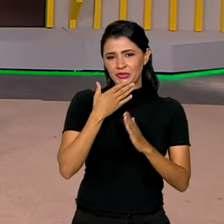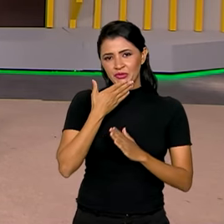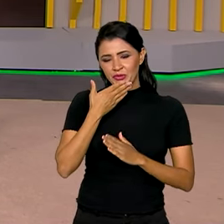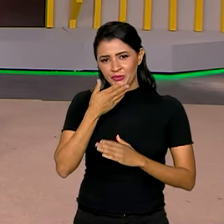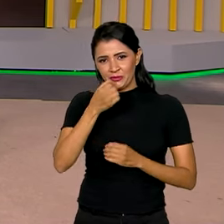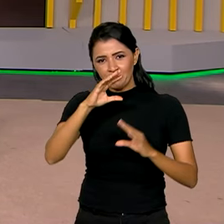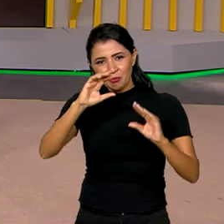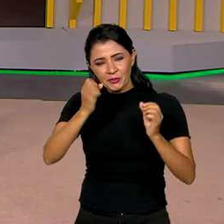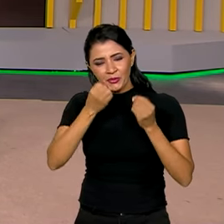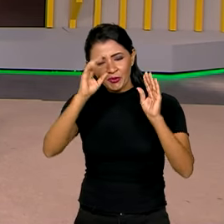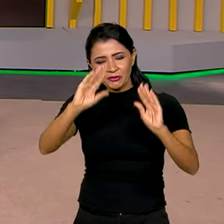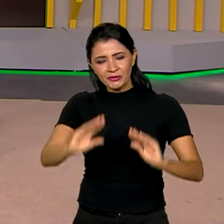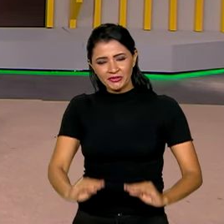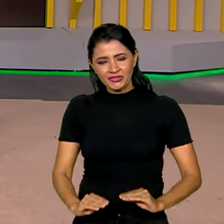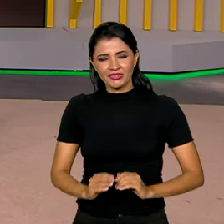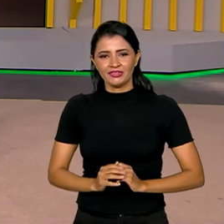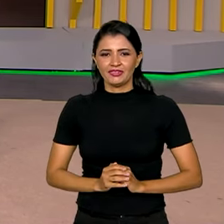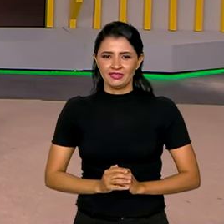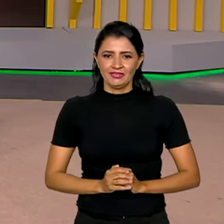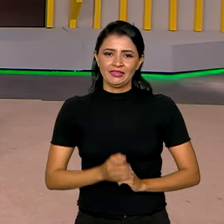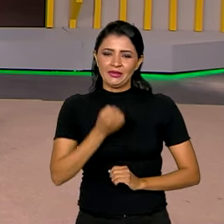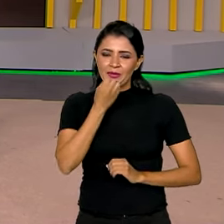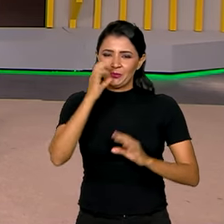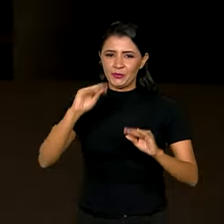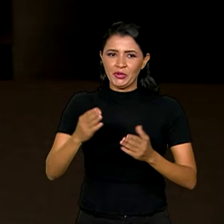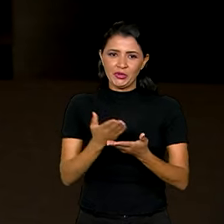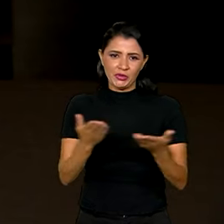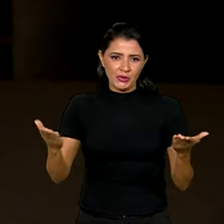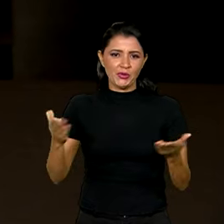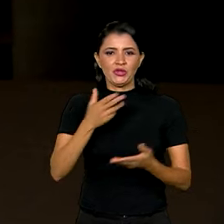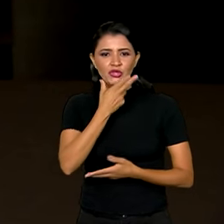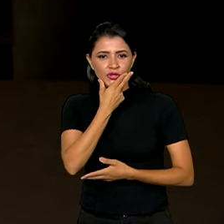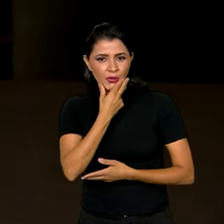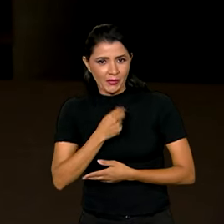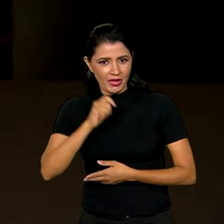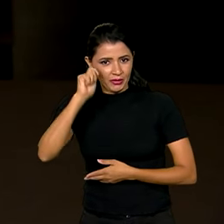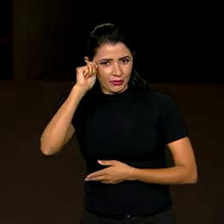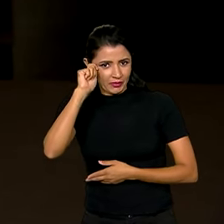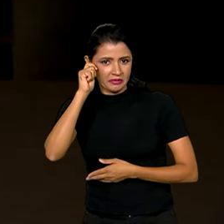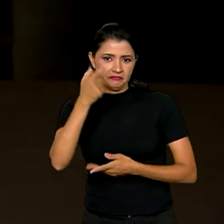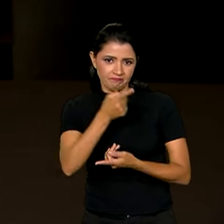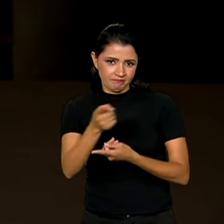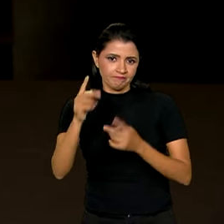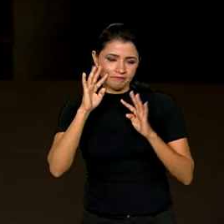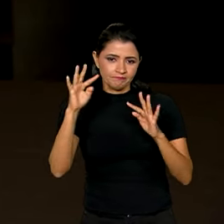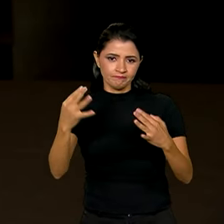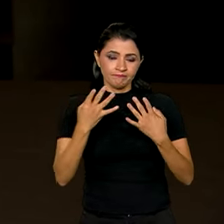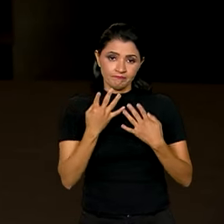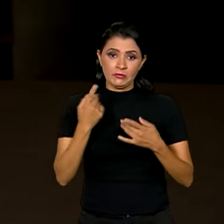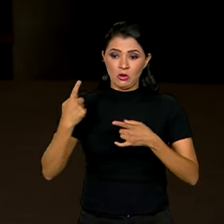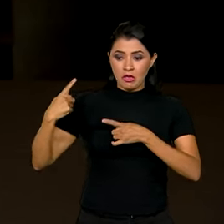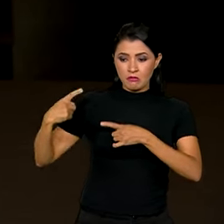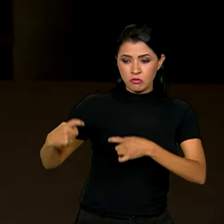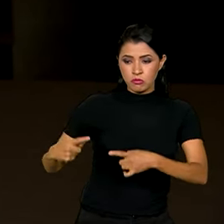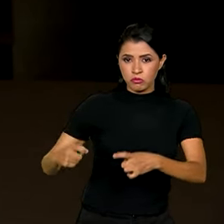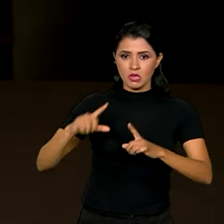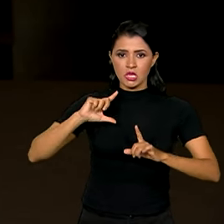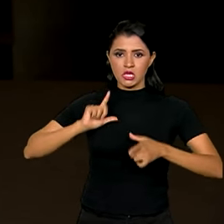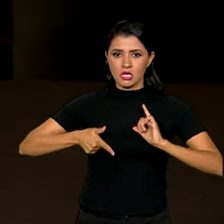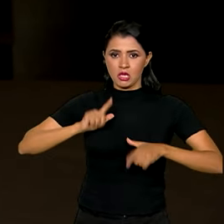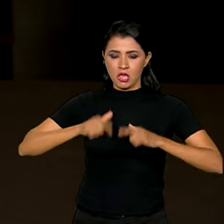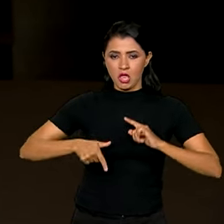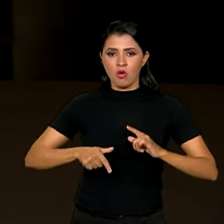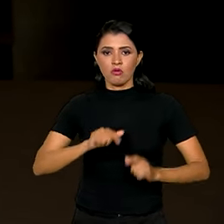Pablo. Boa noite, Ana, Roberto e a você que nos assiste. O conflito entre Israel e o grupo extremista